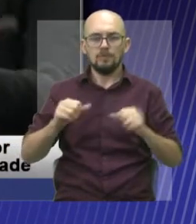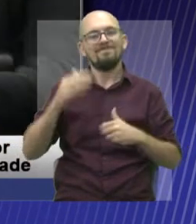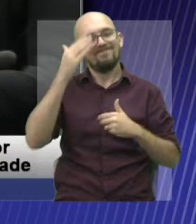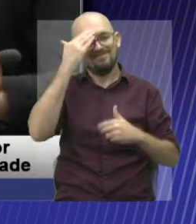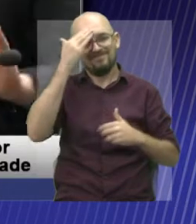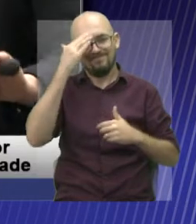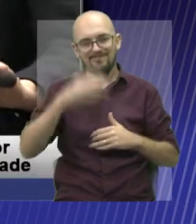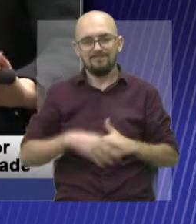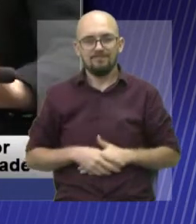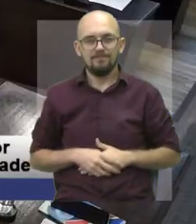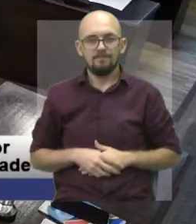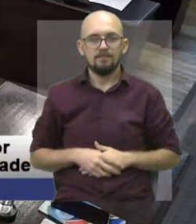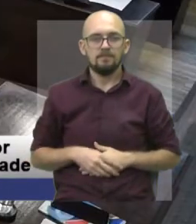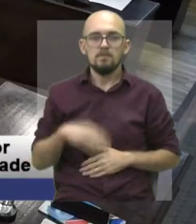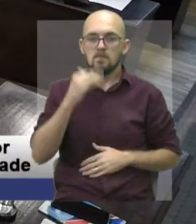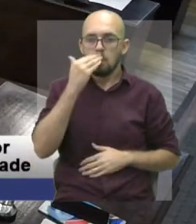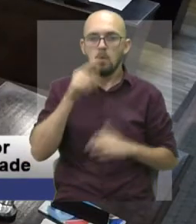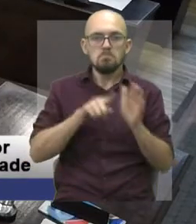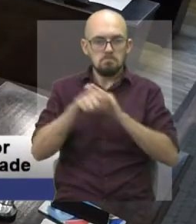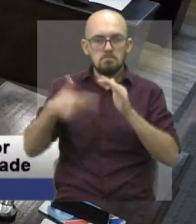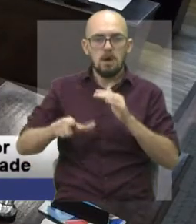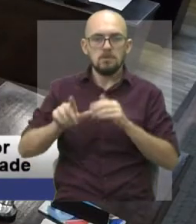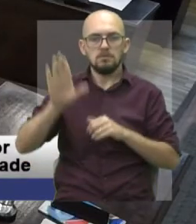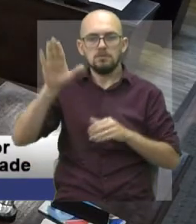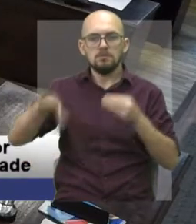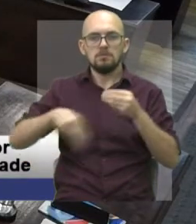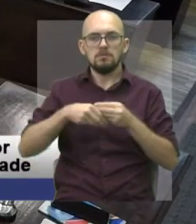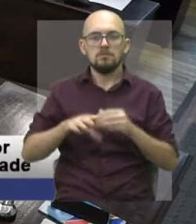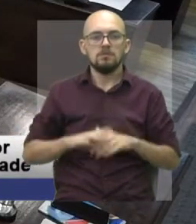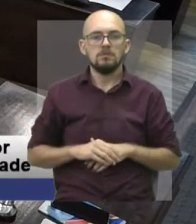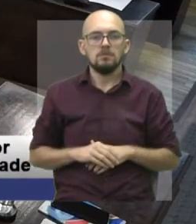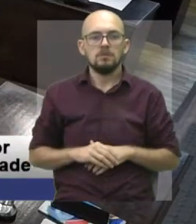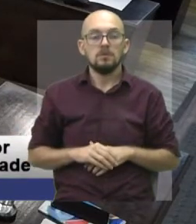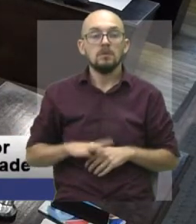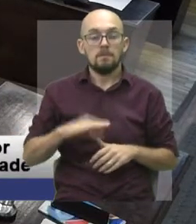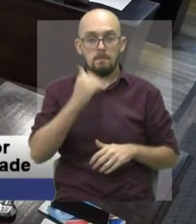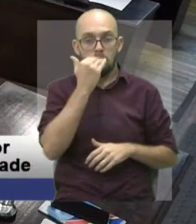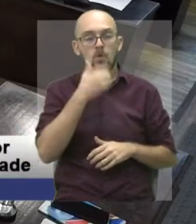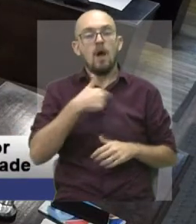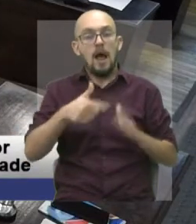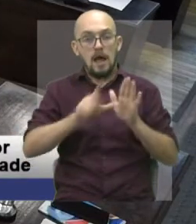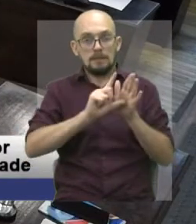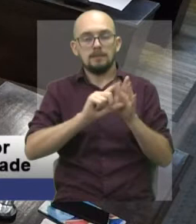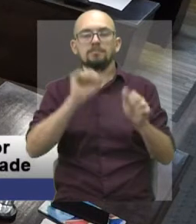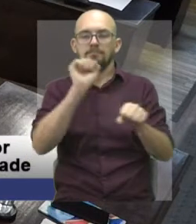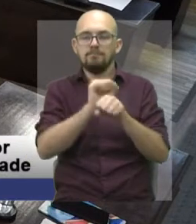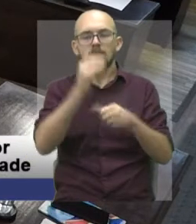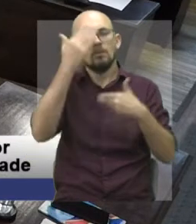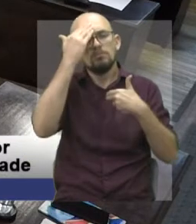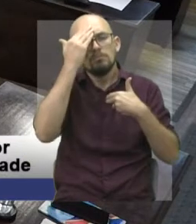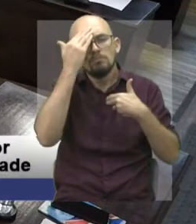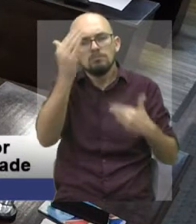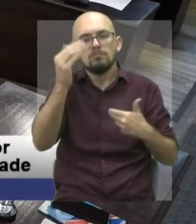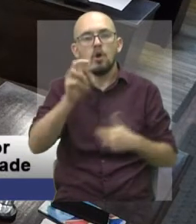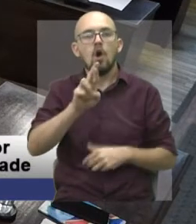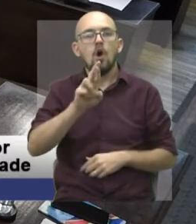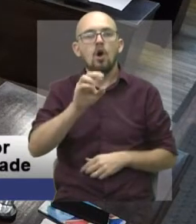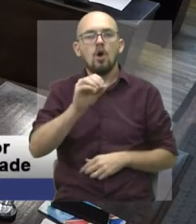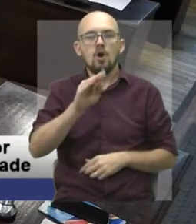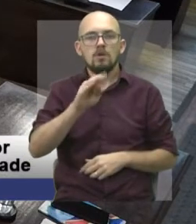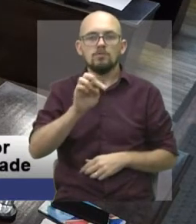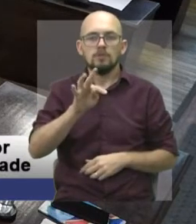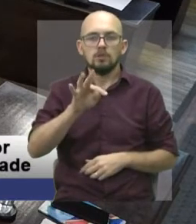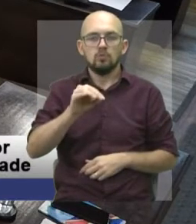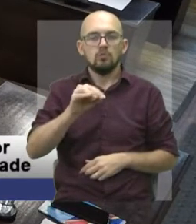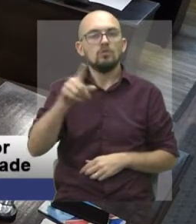Obrigado. Alguém mais? Antes de encerrar, eu gostaria de agradecer, Roberto, pela presença de você, trazendo